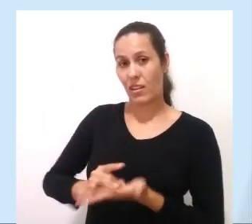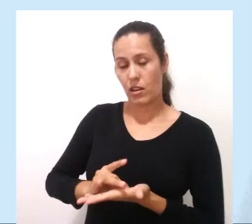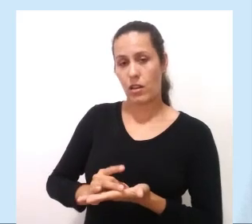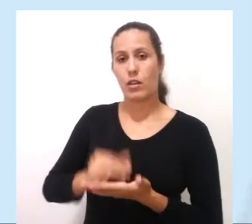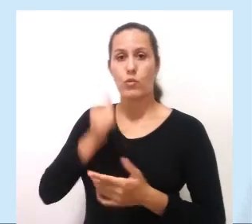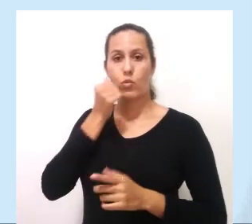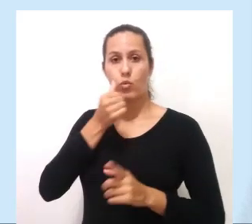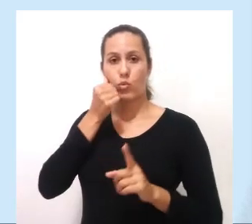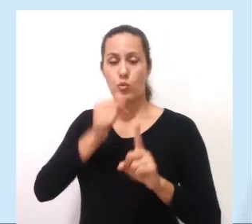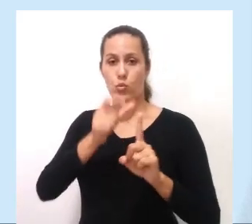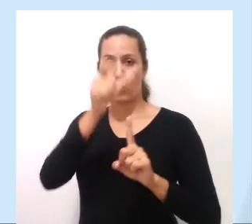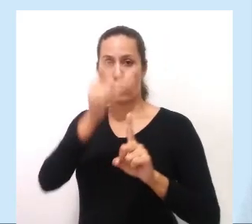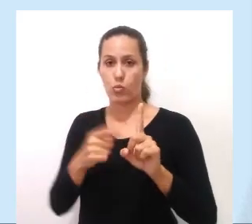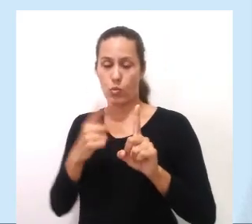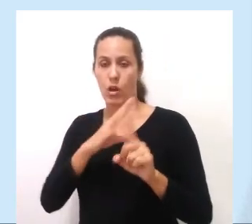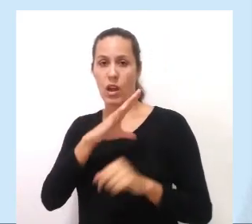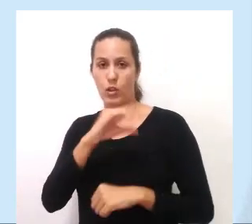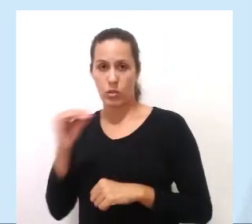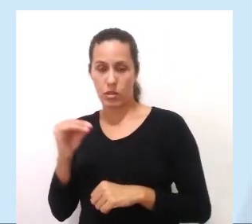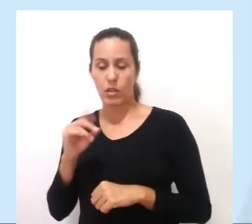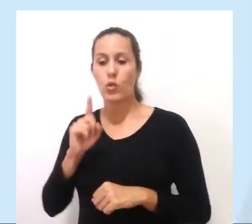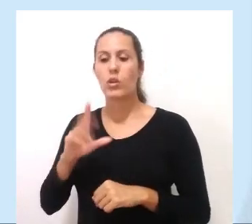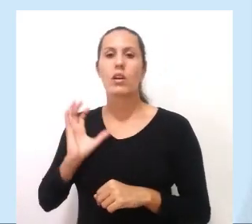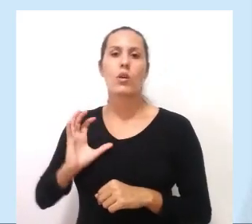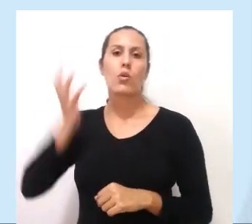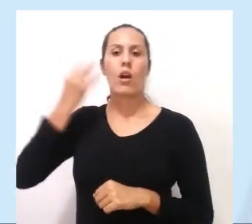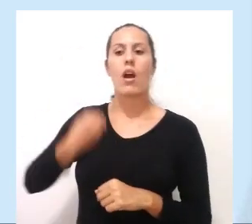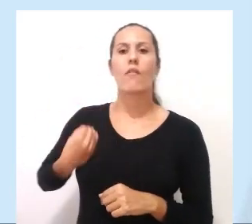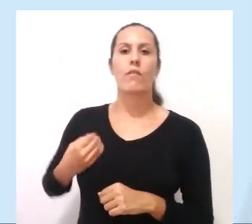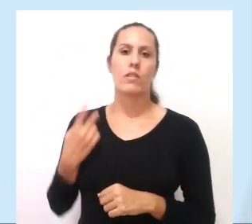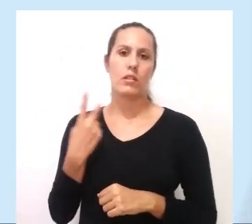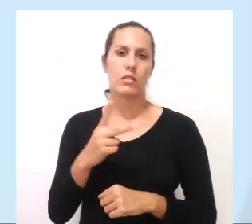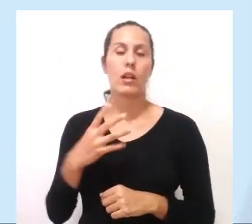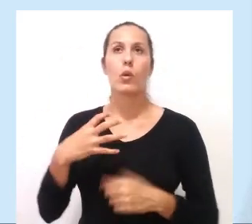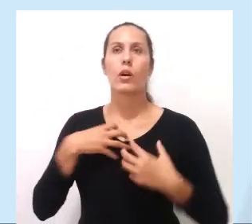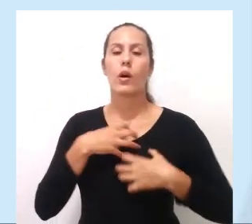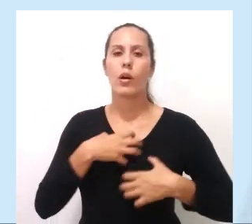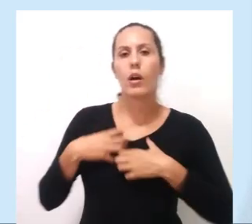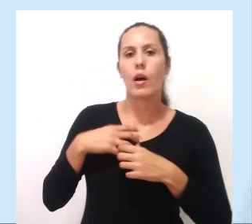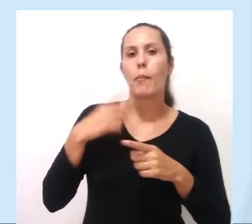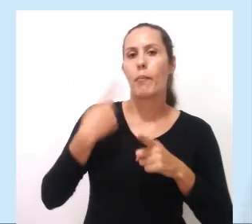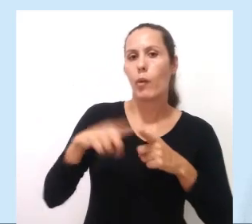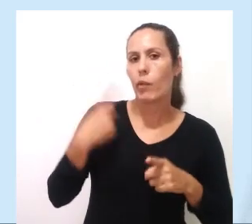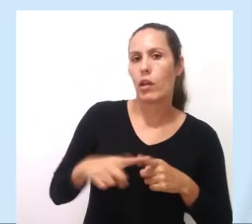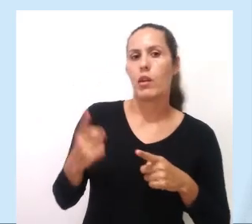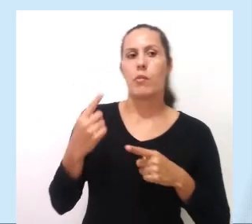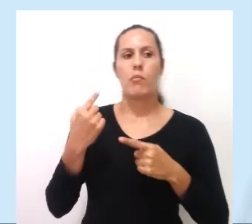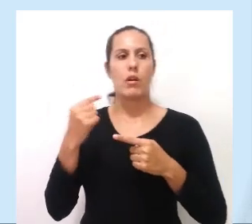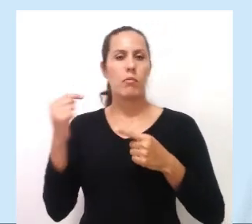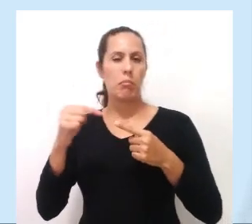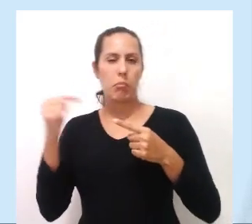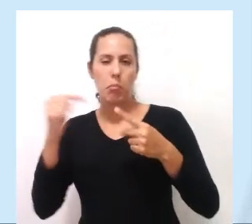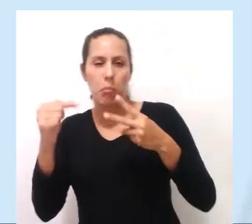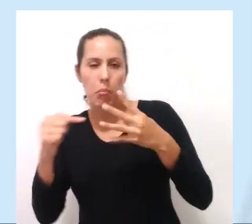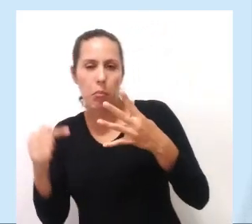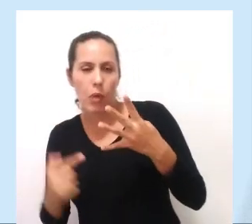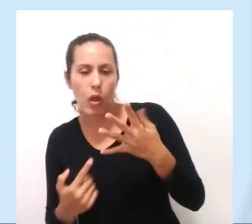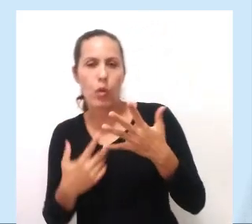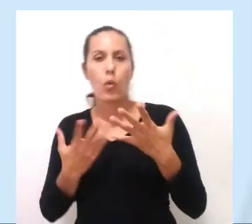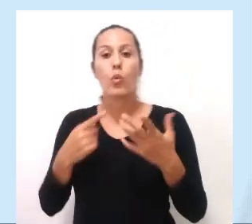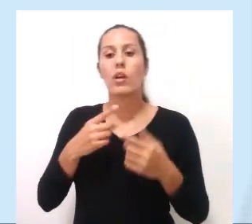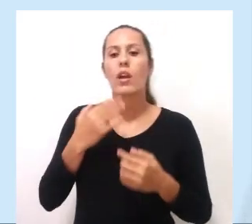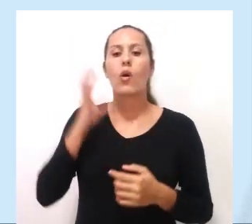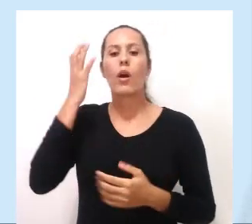uma adolescente que está grávida e o que ela passa, quais são seus anseios, o